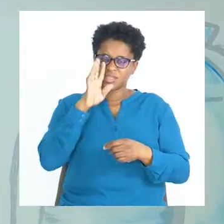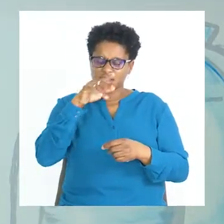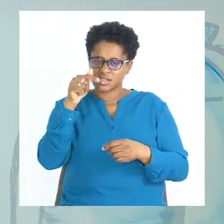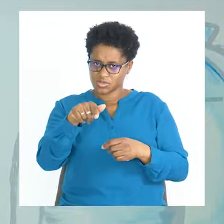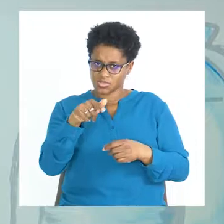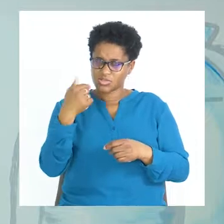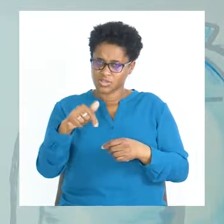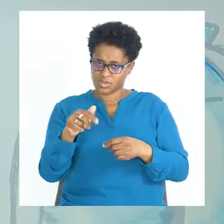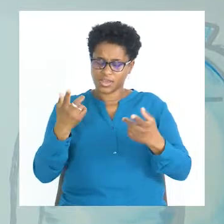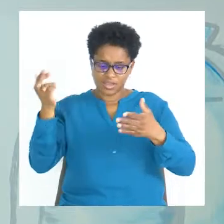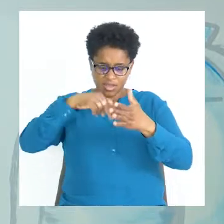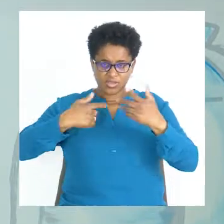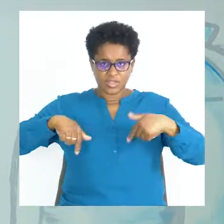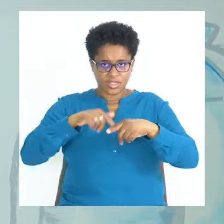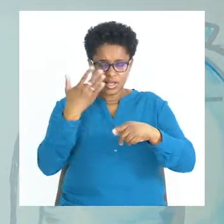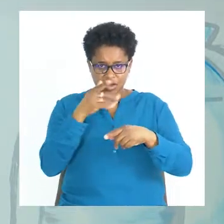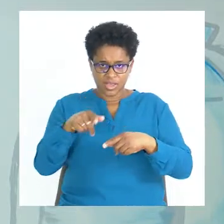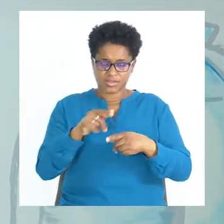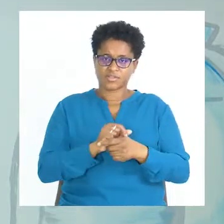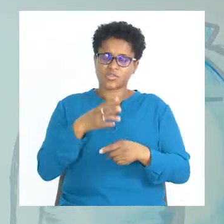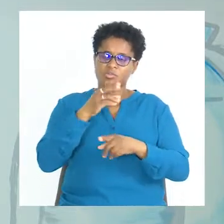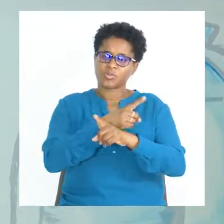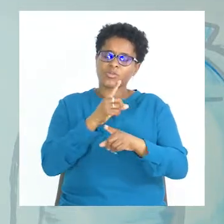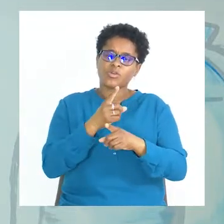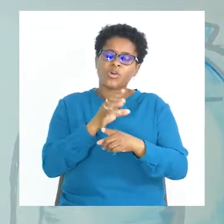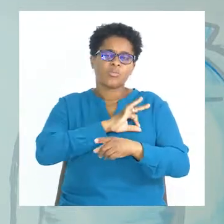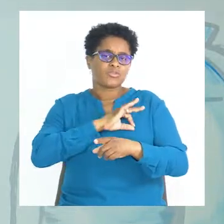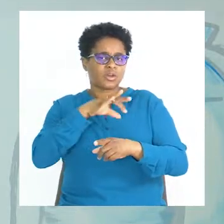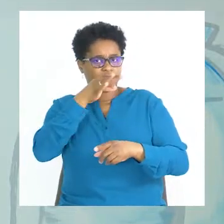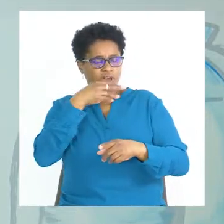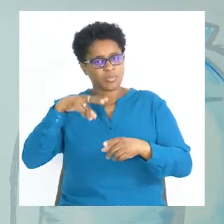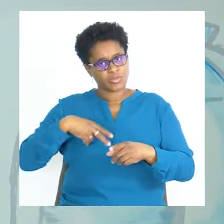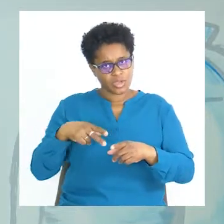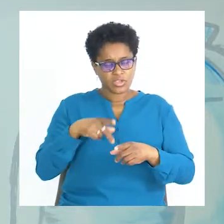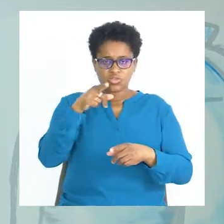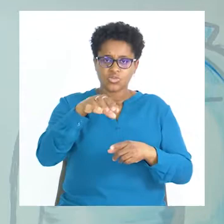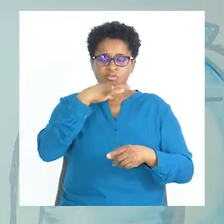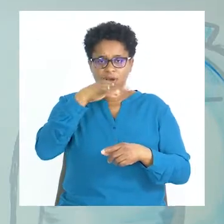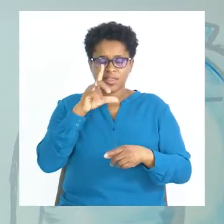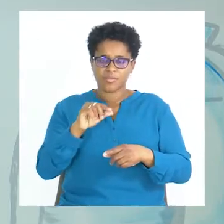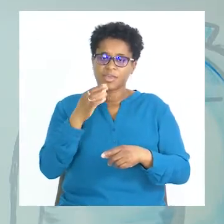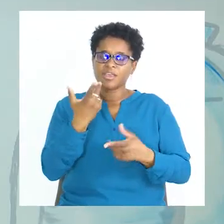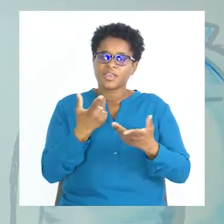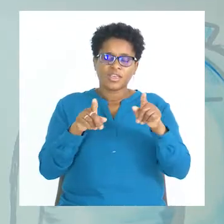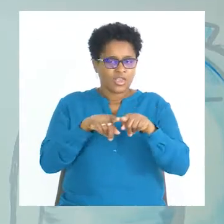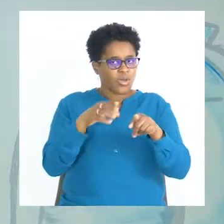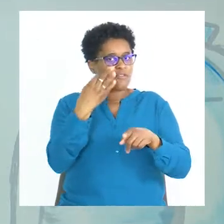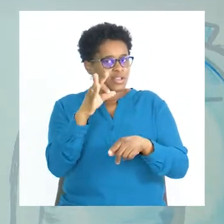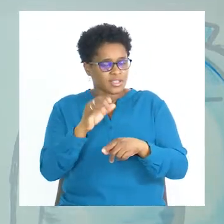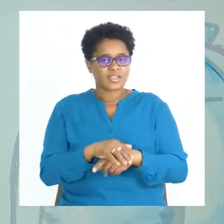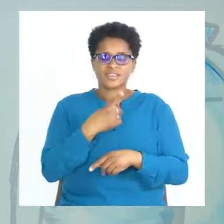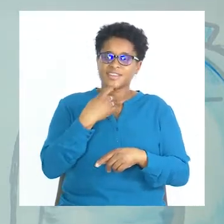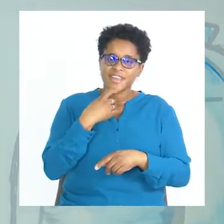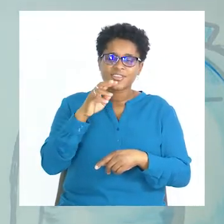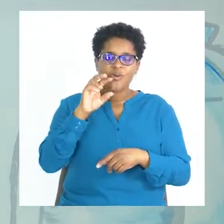sala de aula, é essa a linha de código que tu vais ter também. A pessoa fala português, tu falas também. Assim como francês, ou inglês,